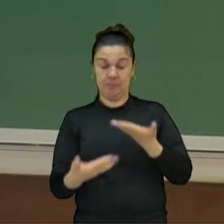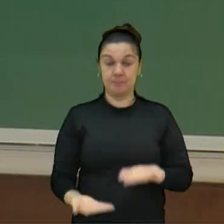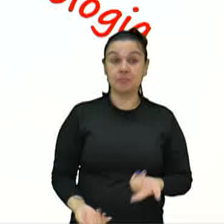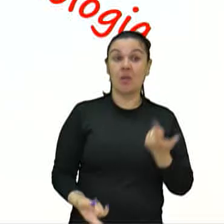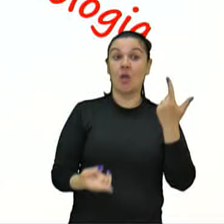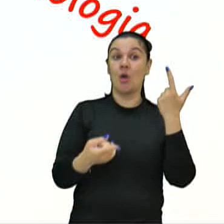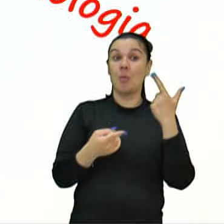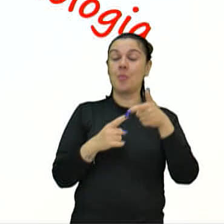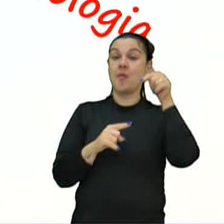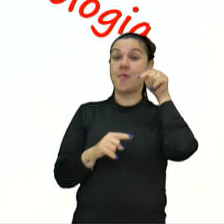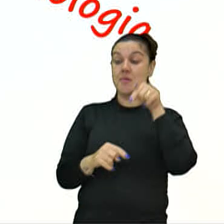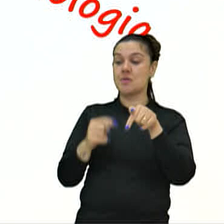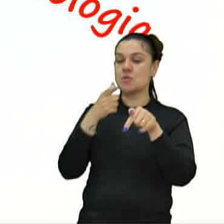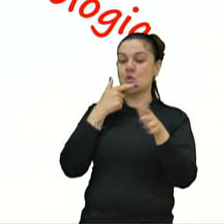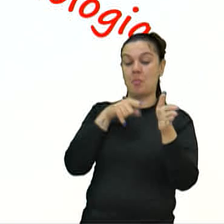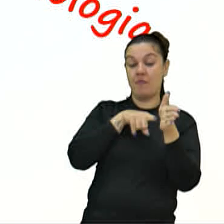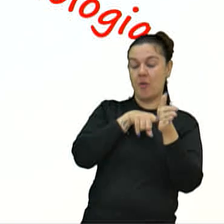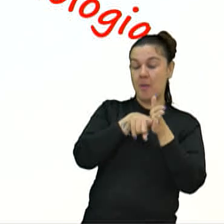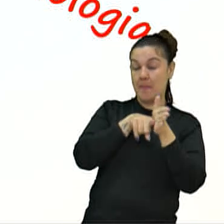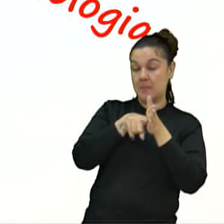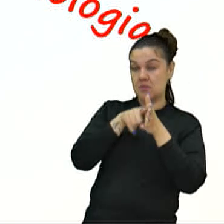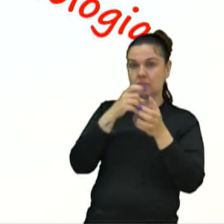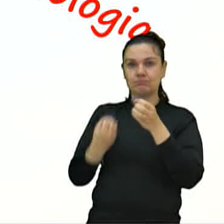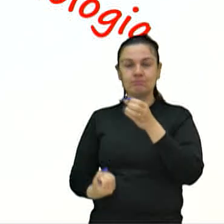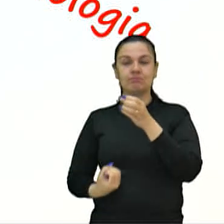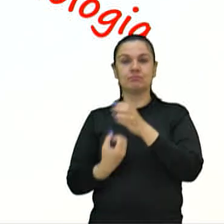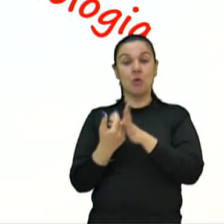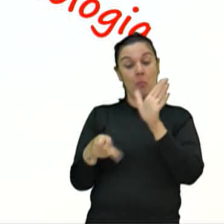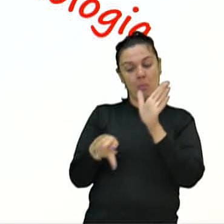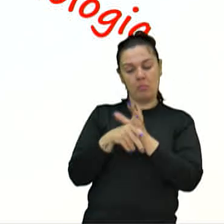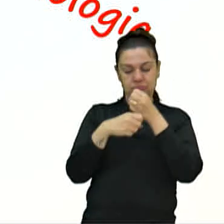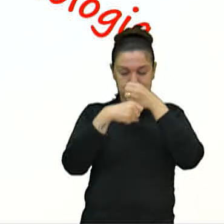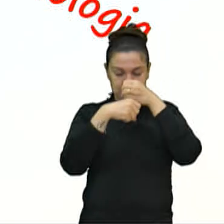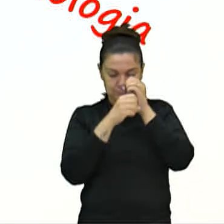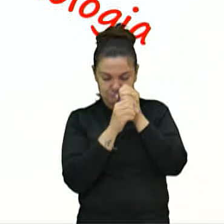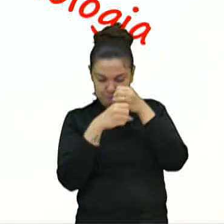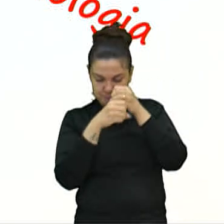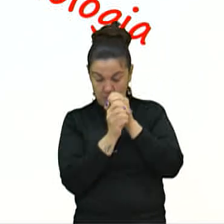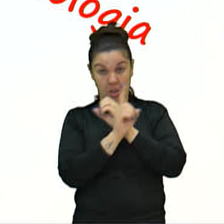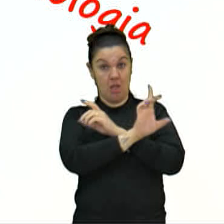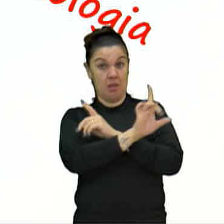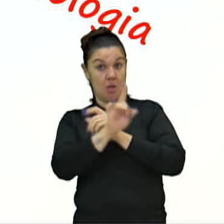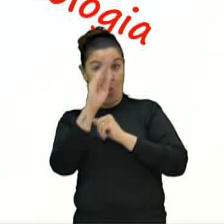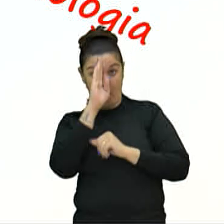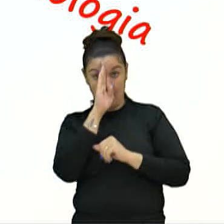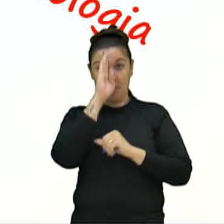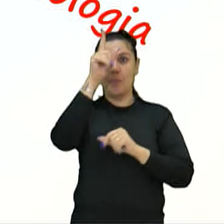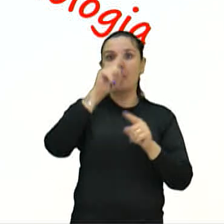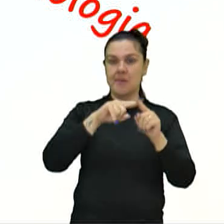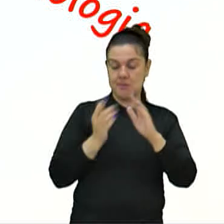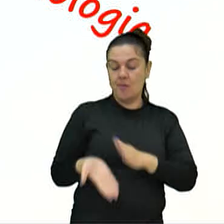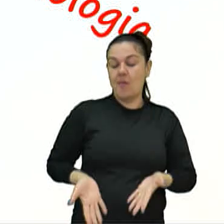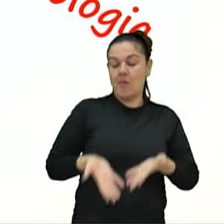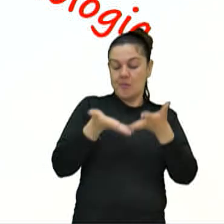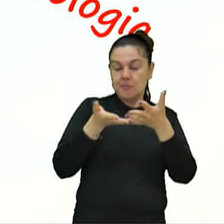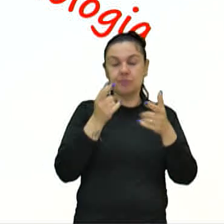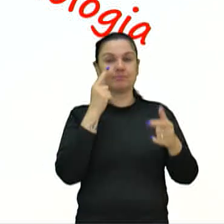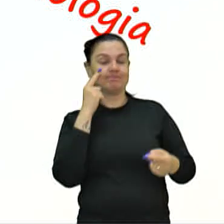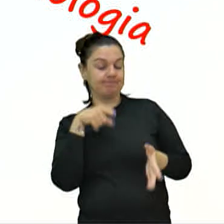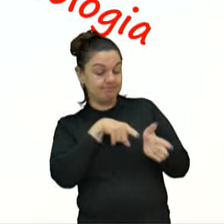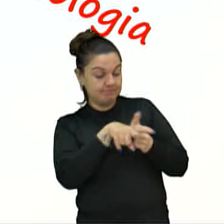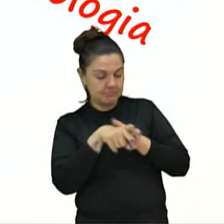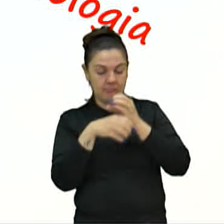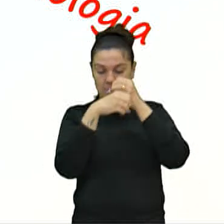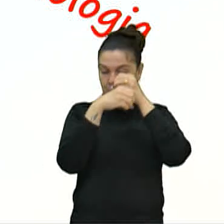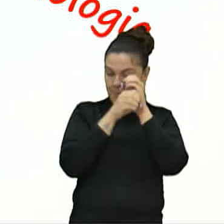ele foi um naturalista, foi um dos que inventou o microscópio. Ele não é o mais estudado, não é o principal, mas ele também inventou o microscópio para ele na